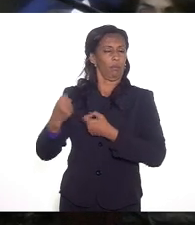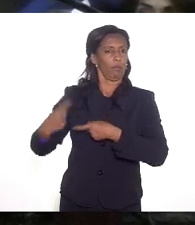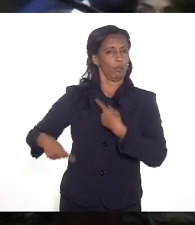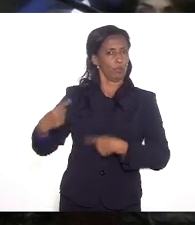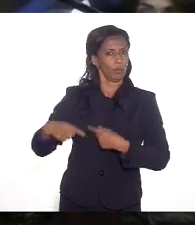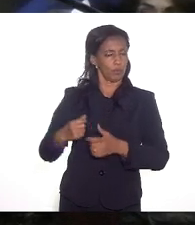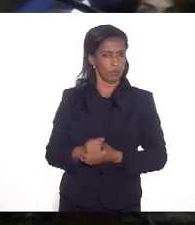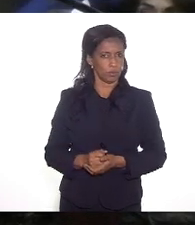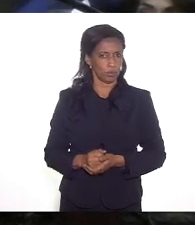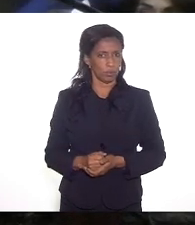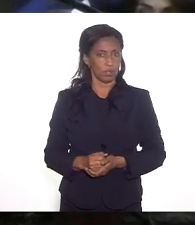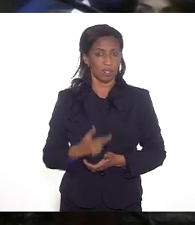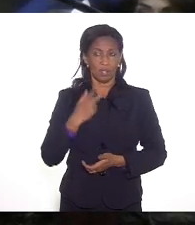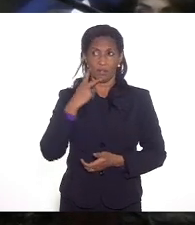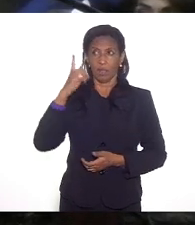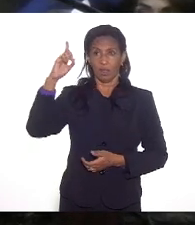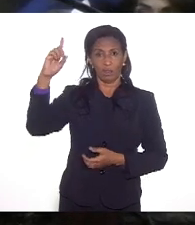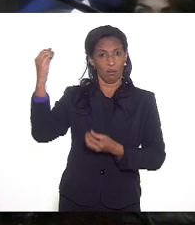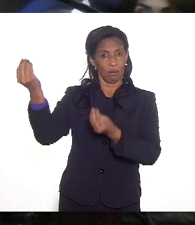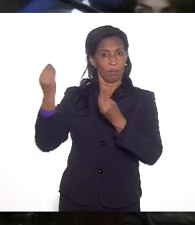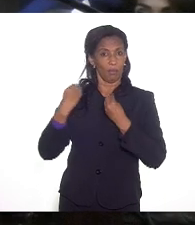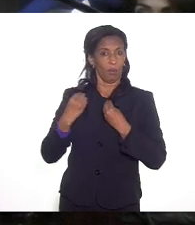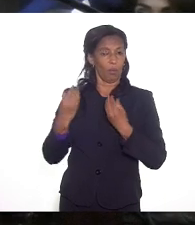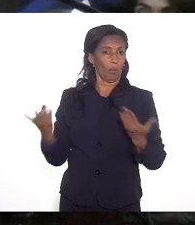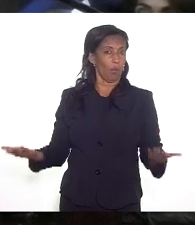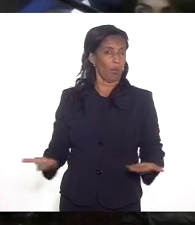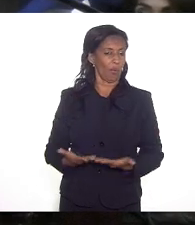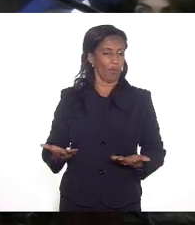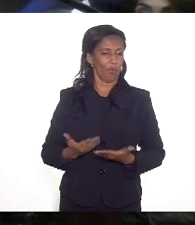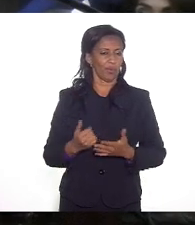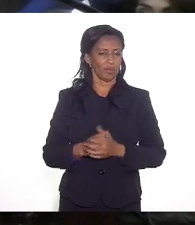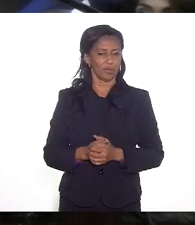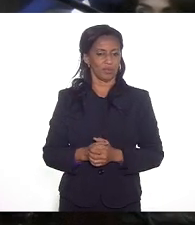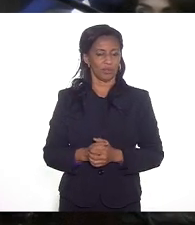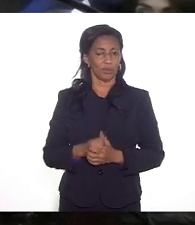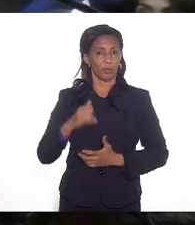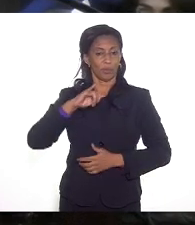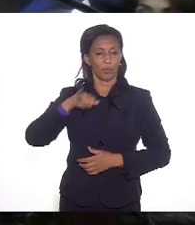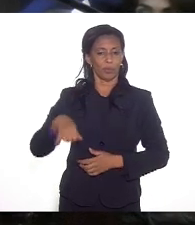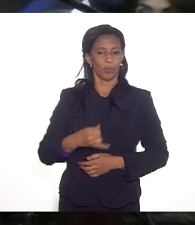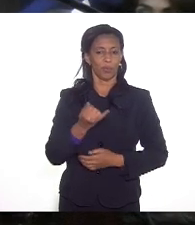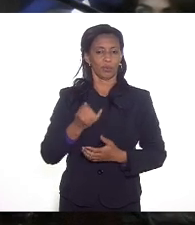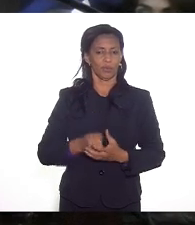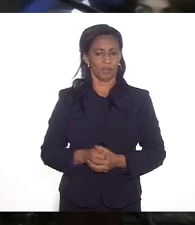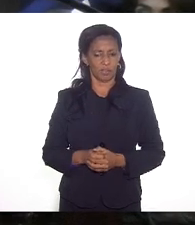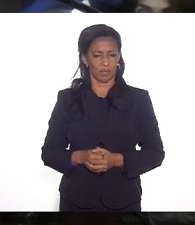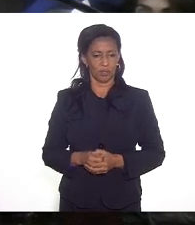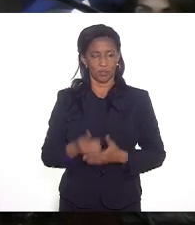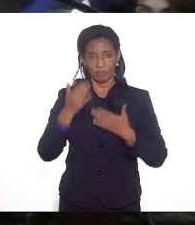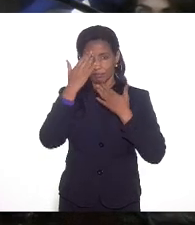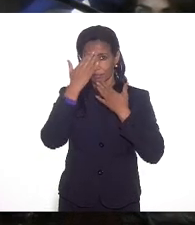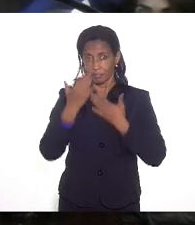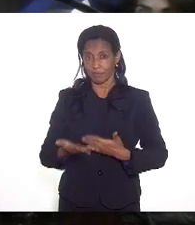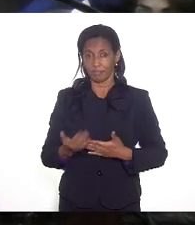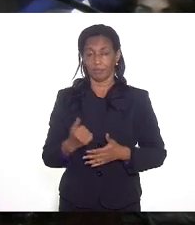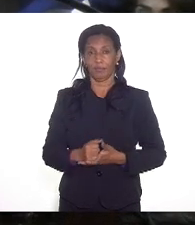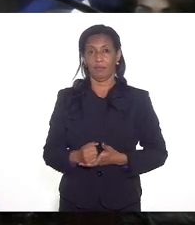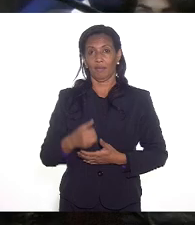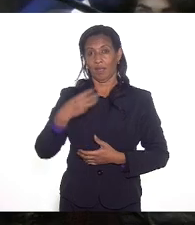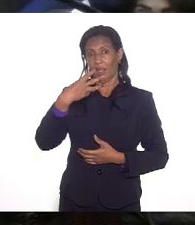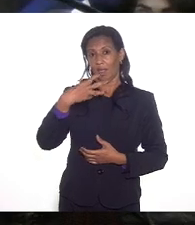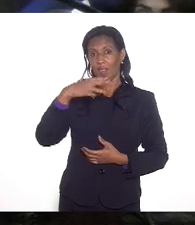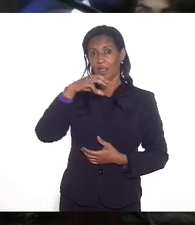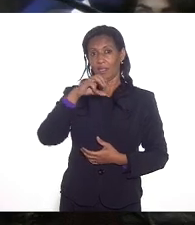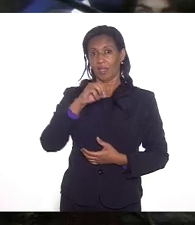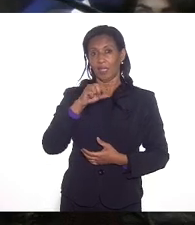e dizer que Deus me proporcionam hoje Marquinhos uma oportunidade e agradeceu os